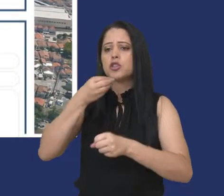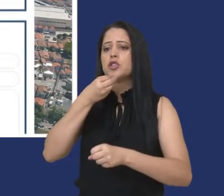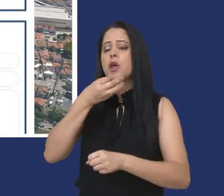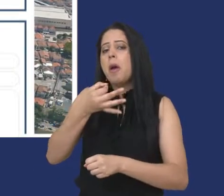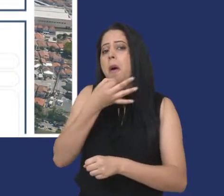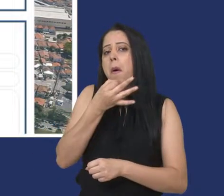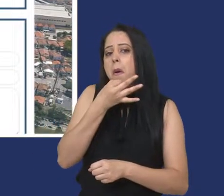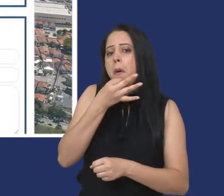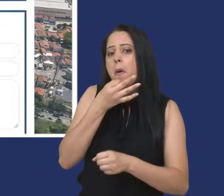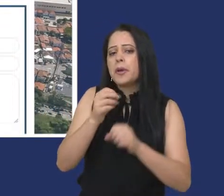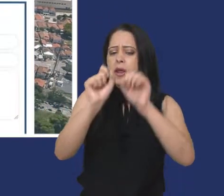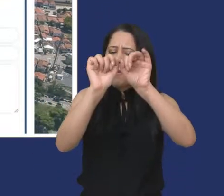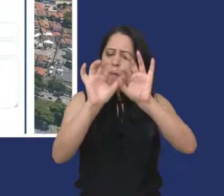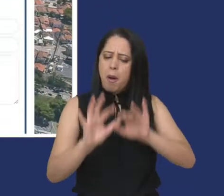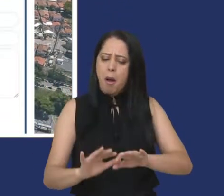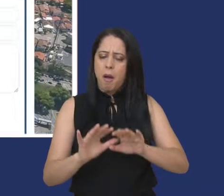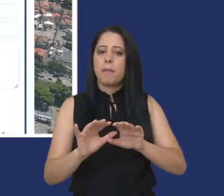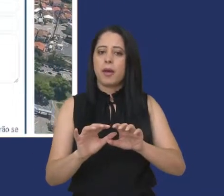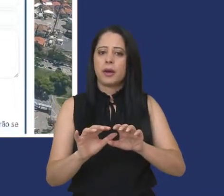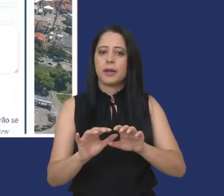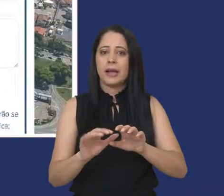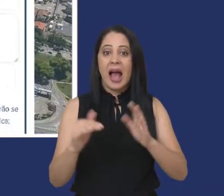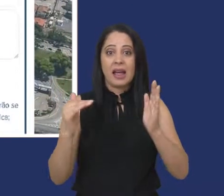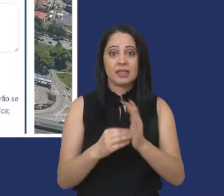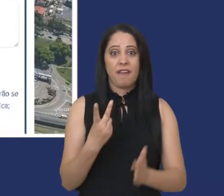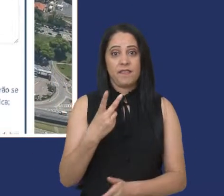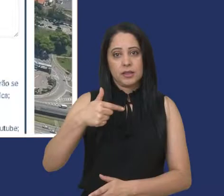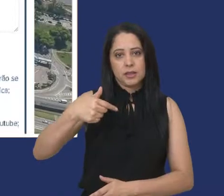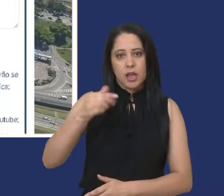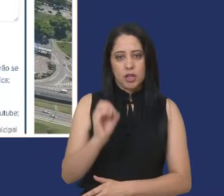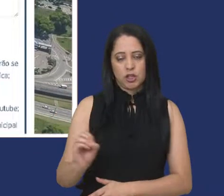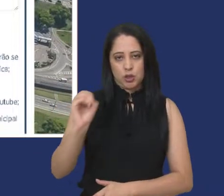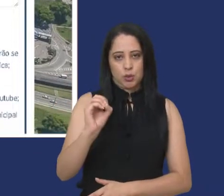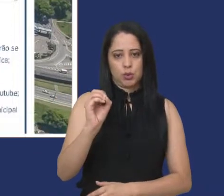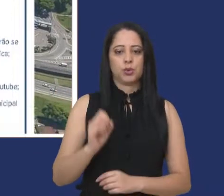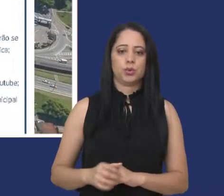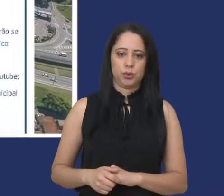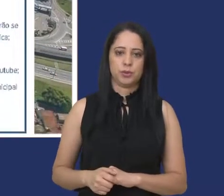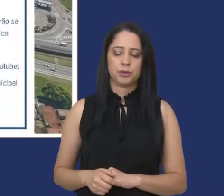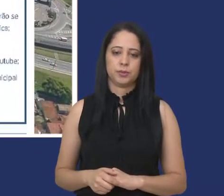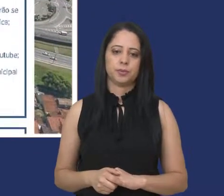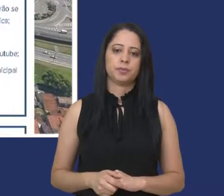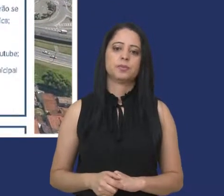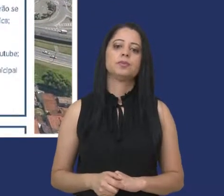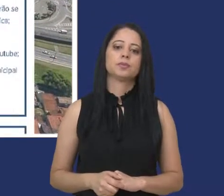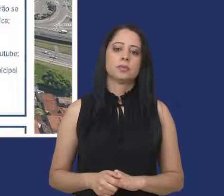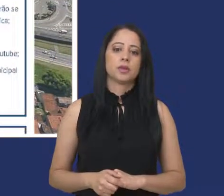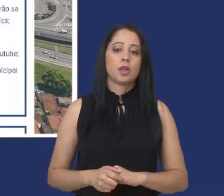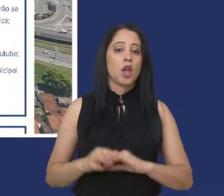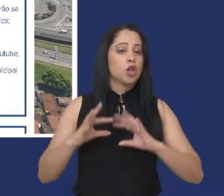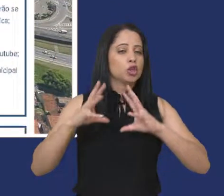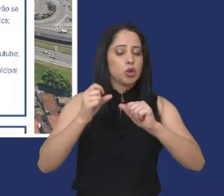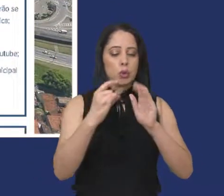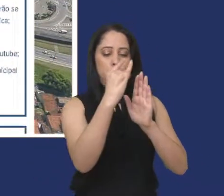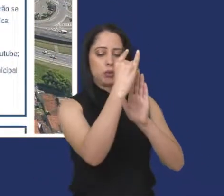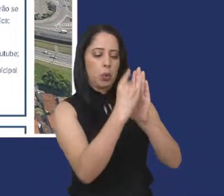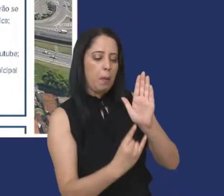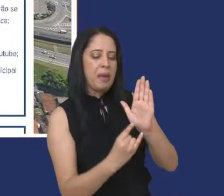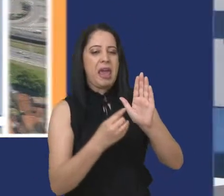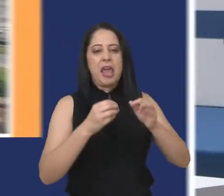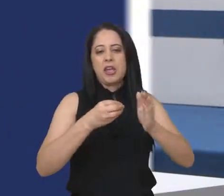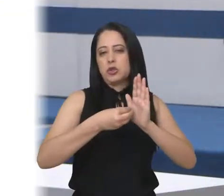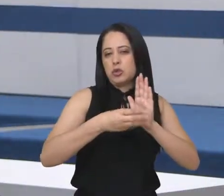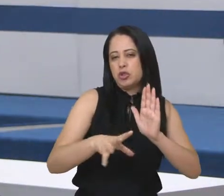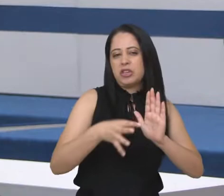sugestões pelo hot site até o dia 27 de outubro, 3 dias após a realização da audiência pública. E todos os documentos